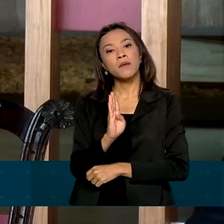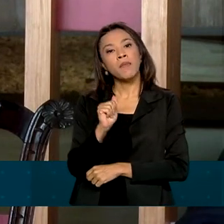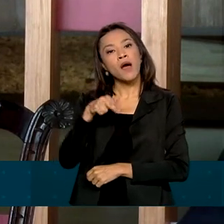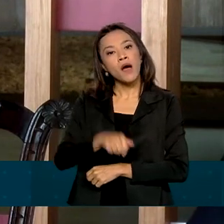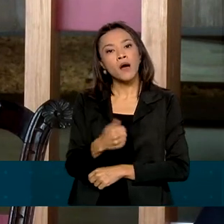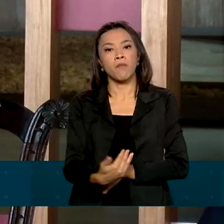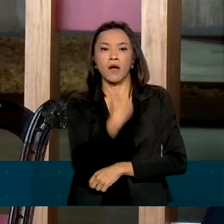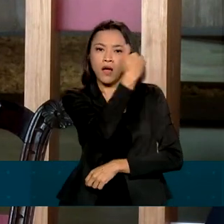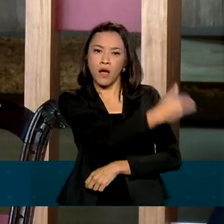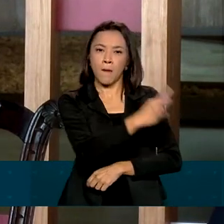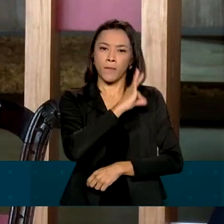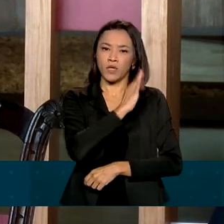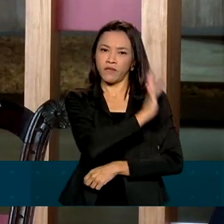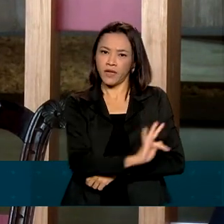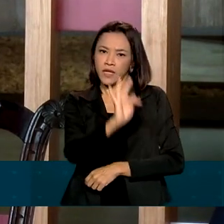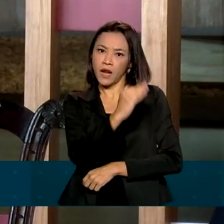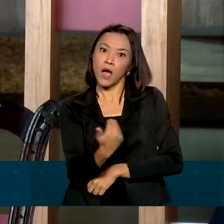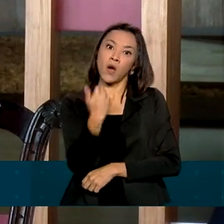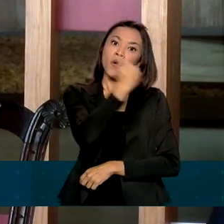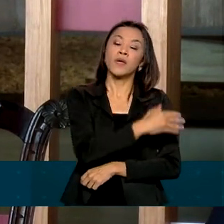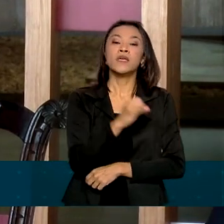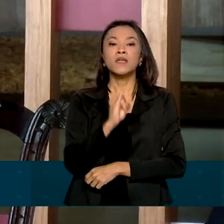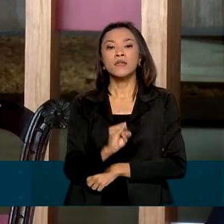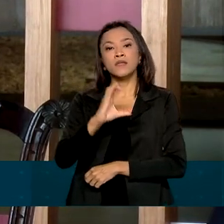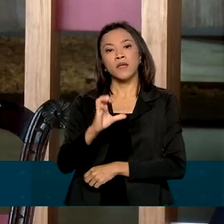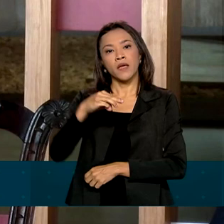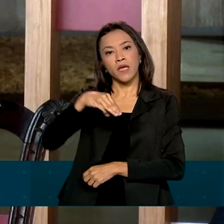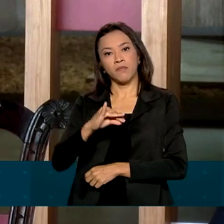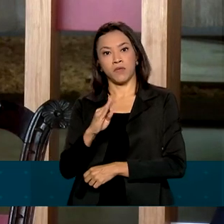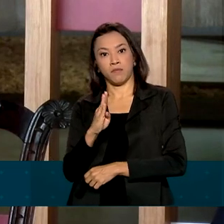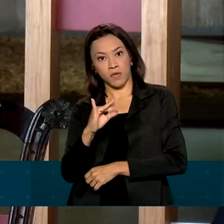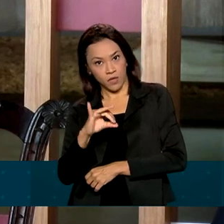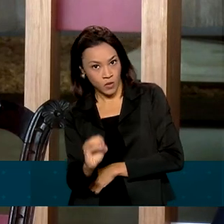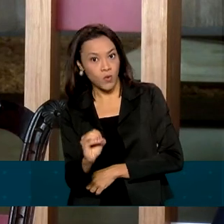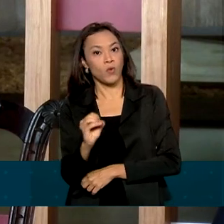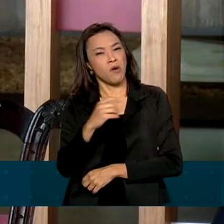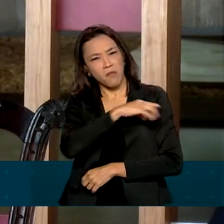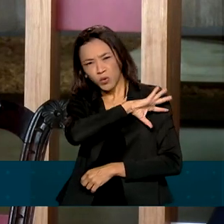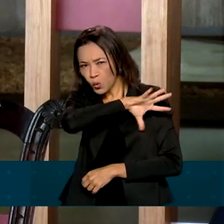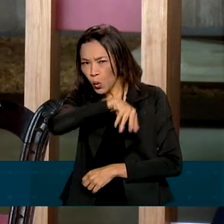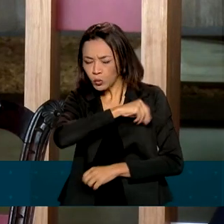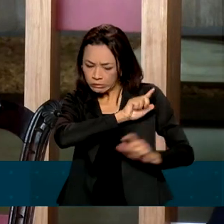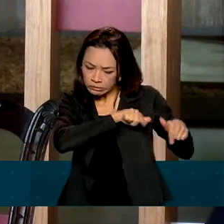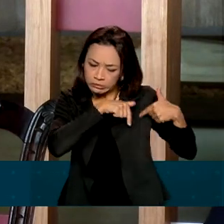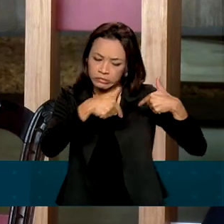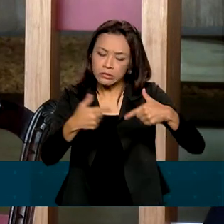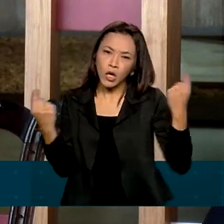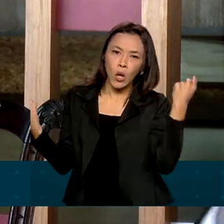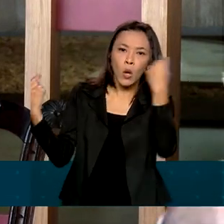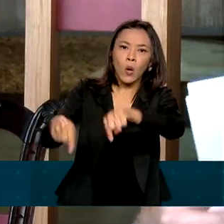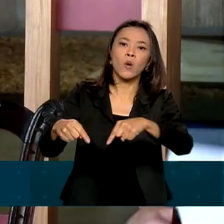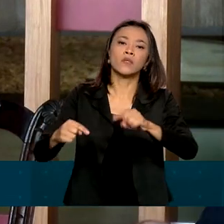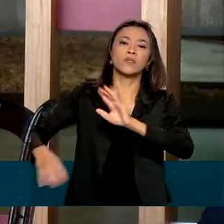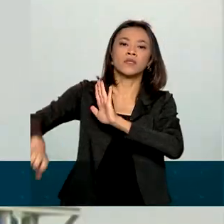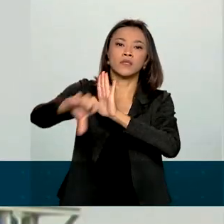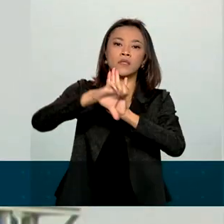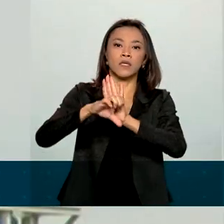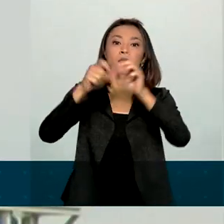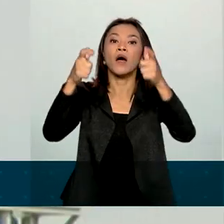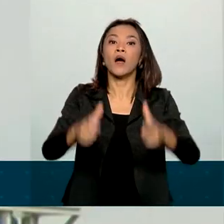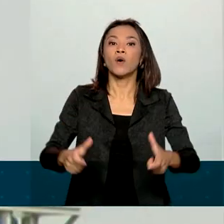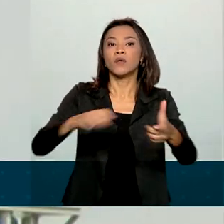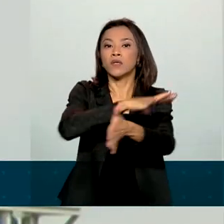Nacional, Polícia Federal irão atuar de forma contundente para eliminar os crimes ambientais, especialmente na Amazônia.